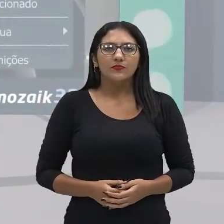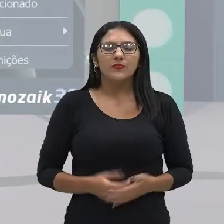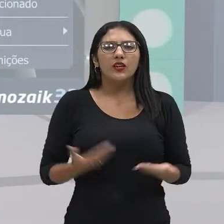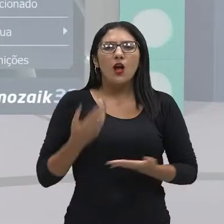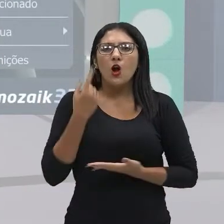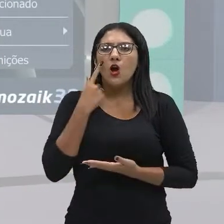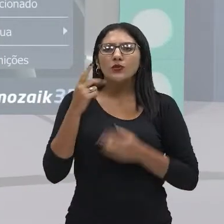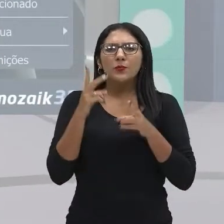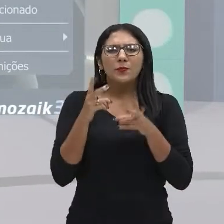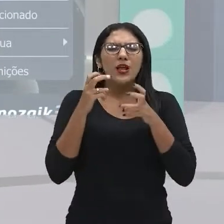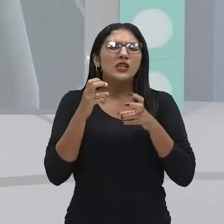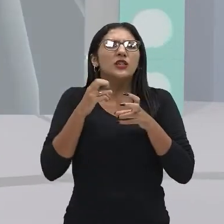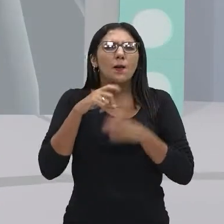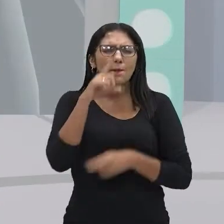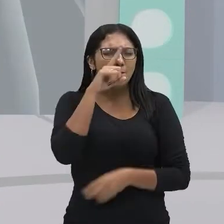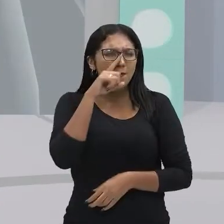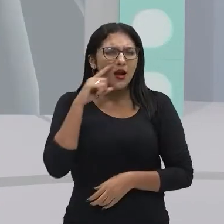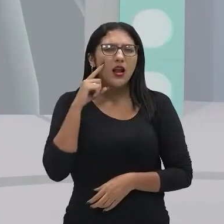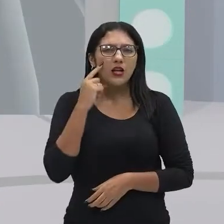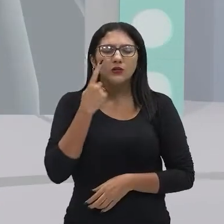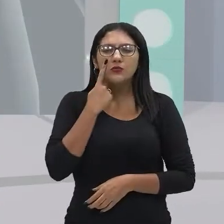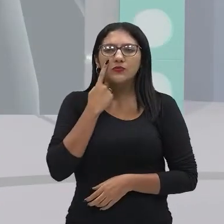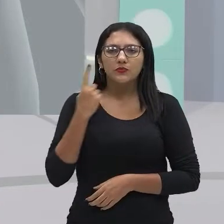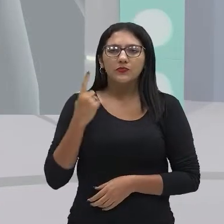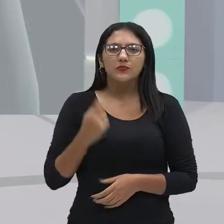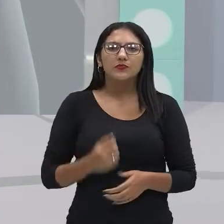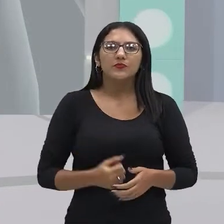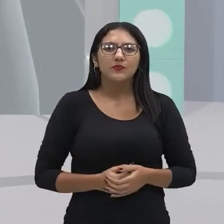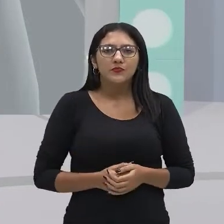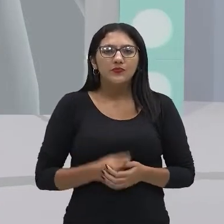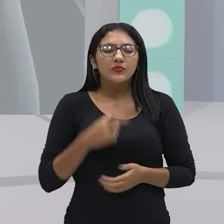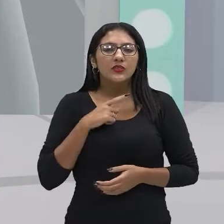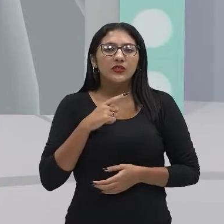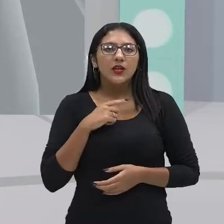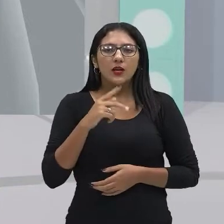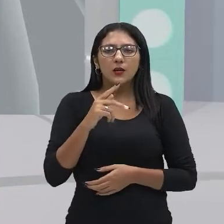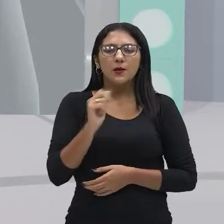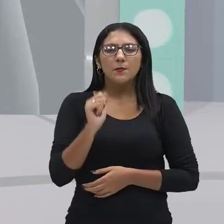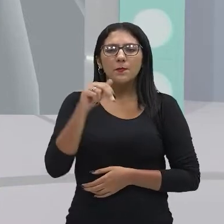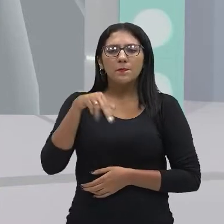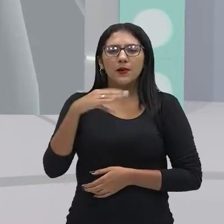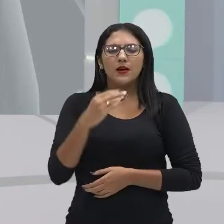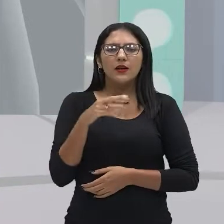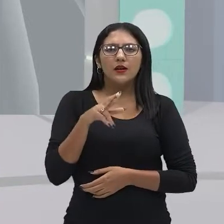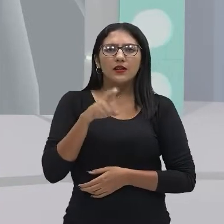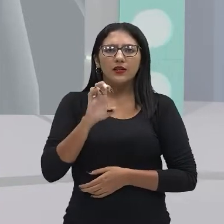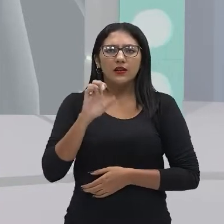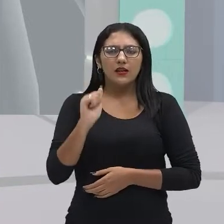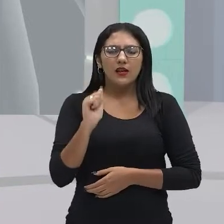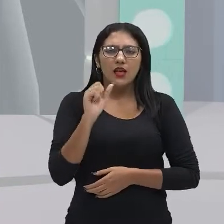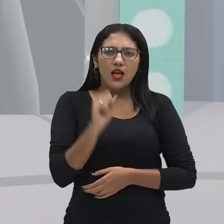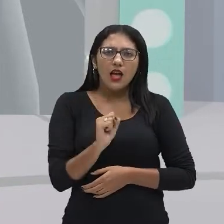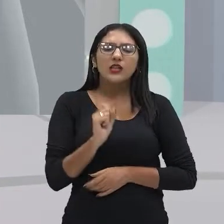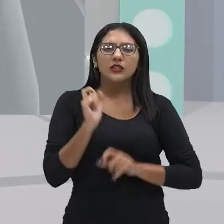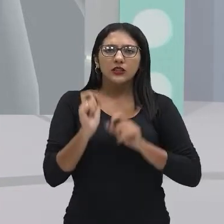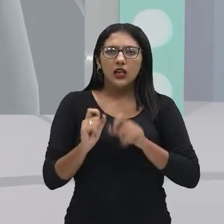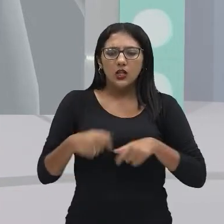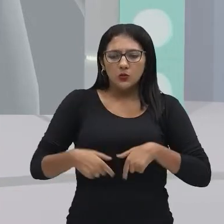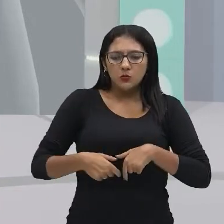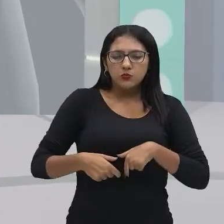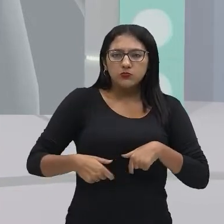gente, em amarelo, vou destacar aqui, ó, nós temos aqui, ó, o pâncreas. O pâncreas é